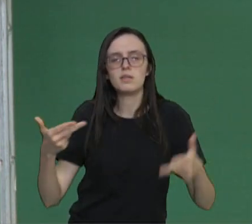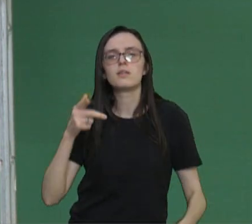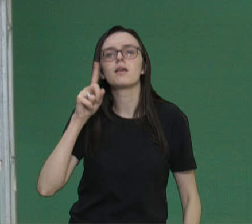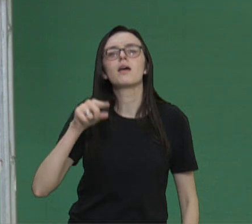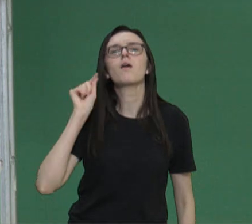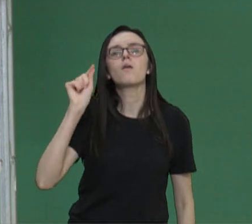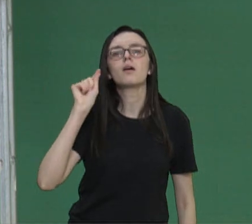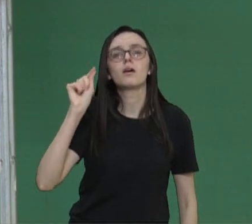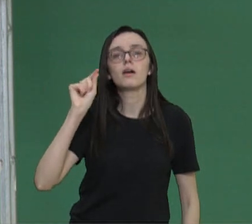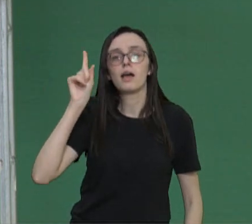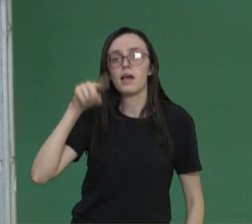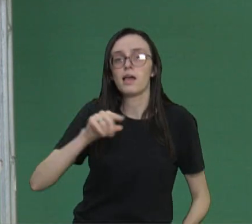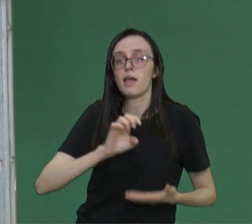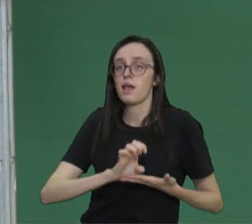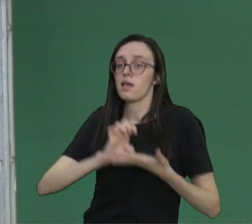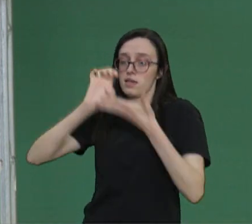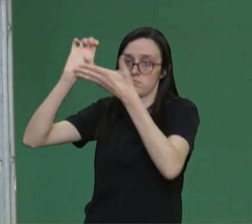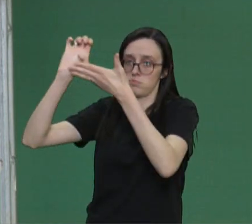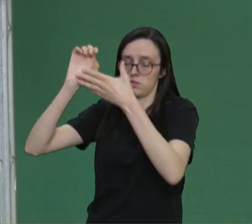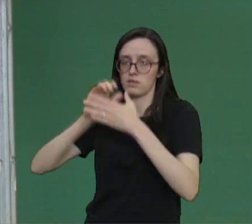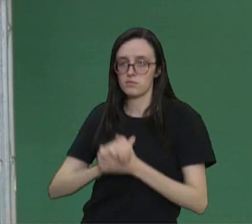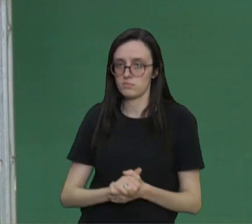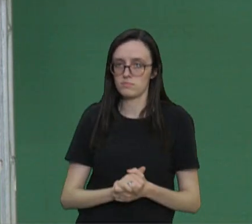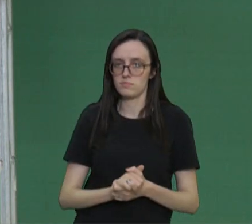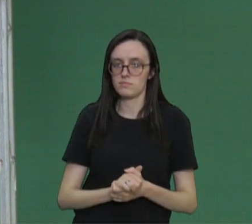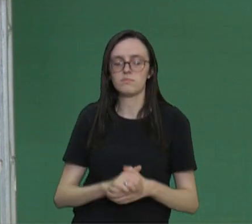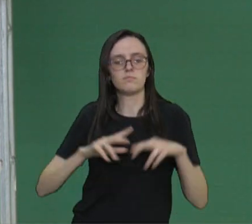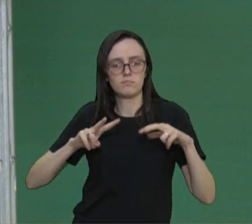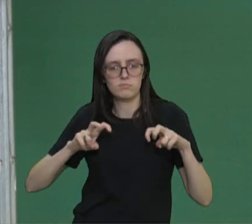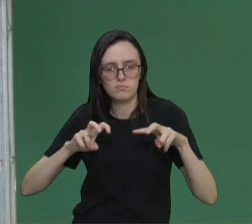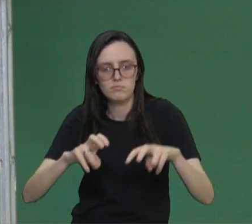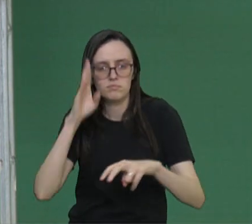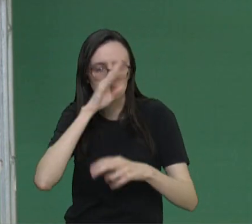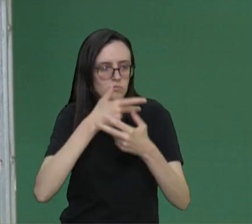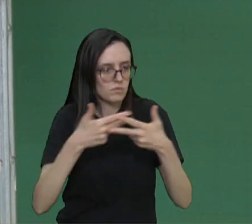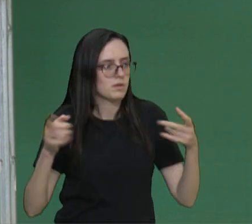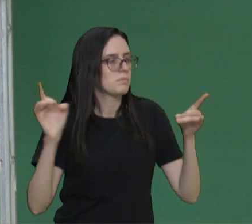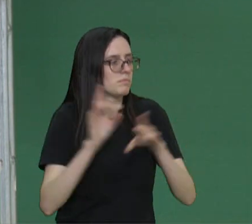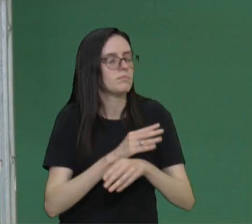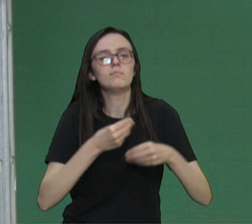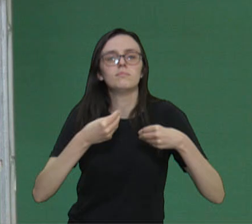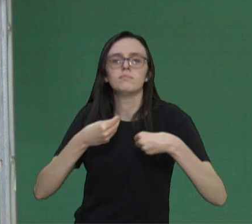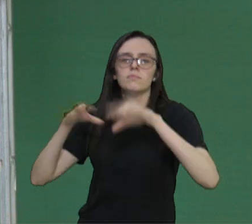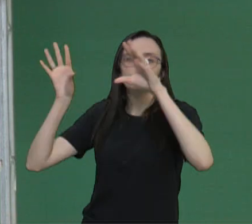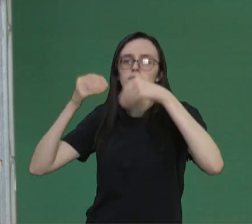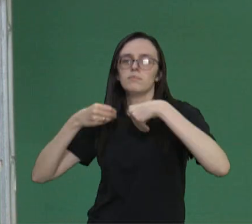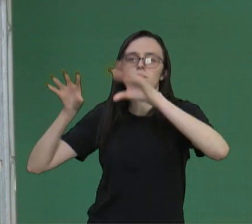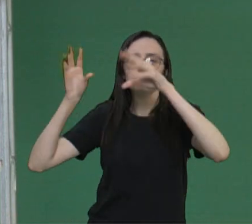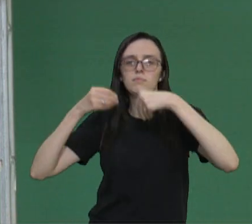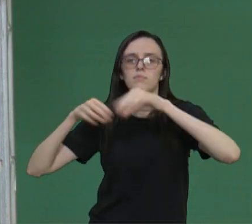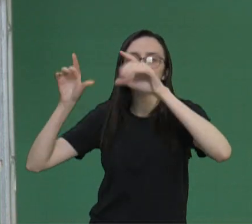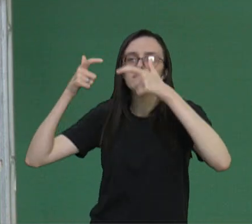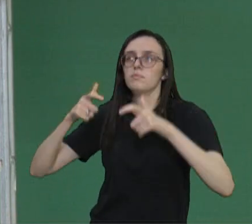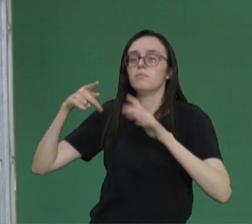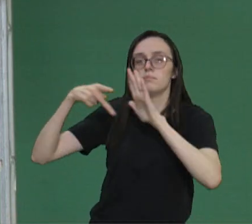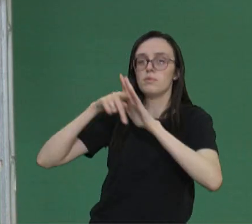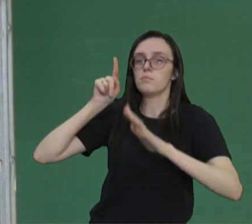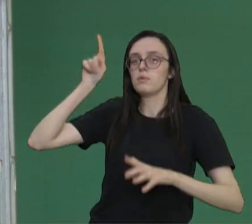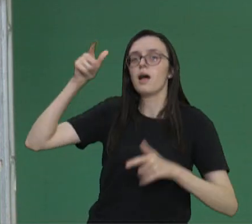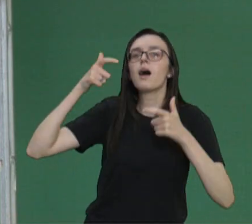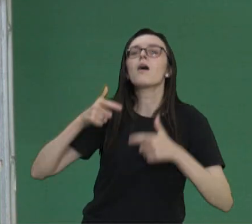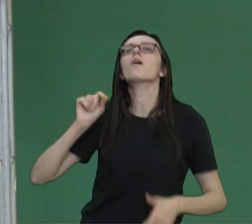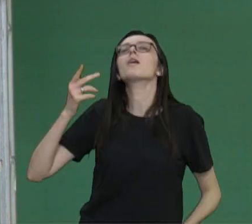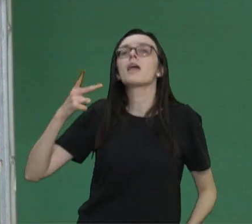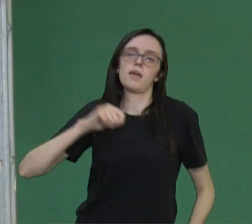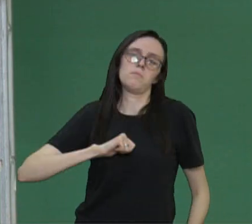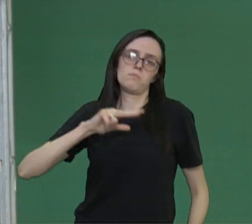eram exportados. Então, eles eram explorados no Brasil, mas eram enviados para a metrópole. Qual que